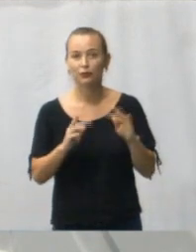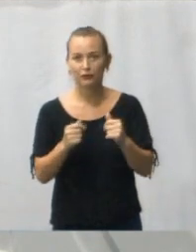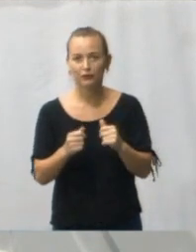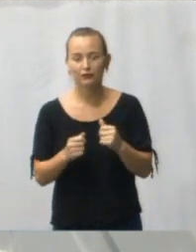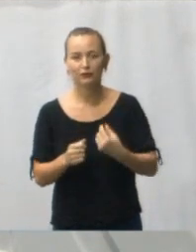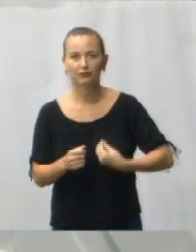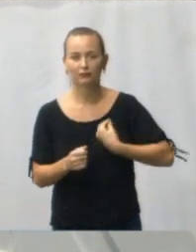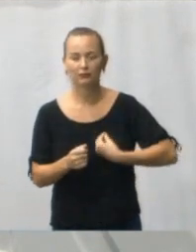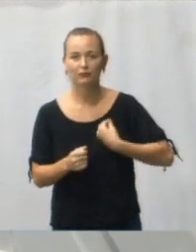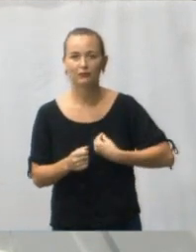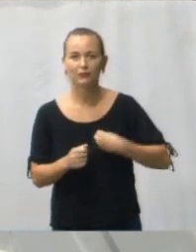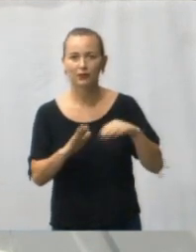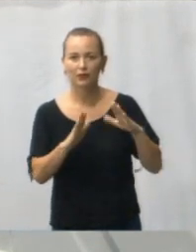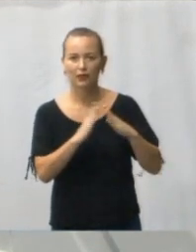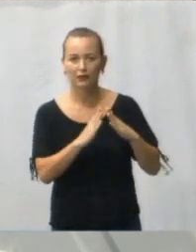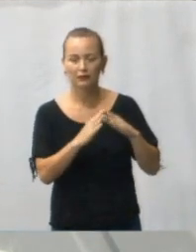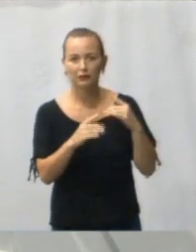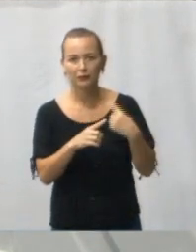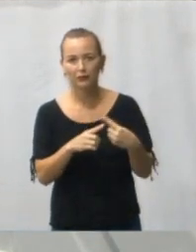Vereadores,